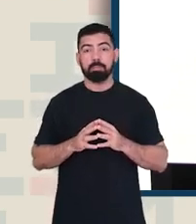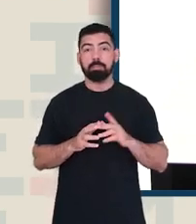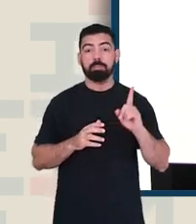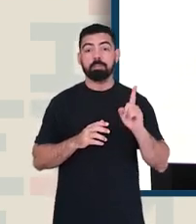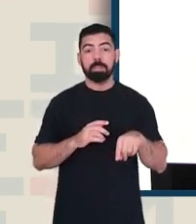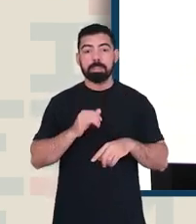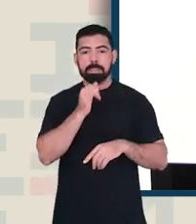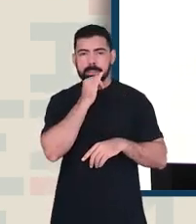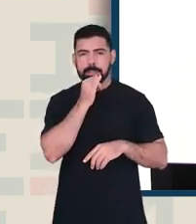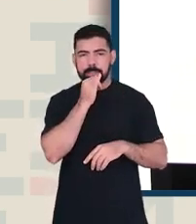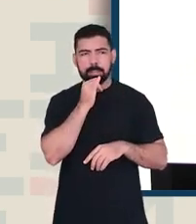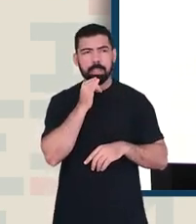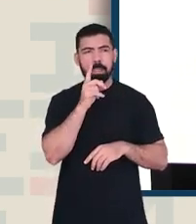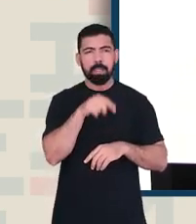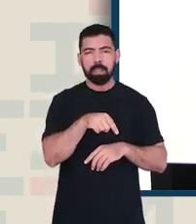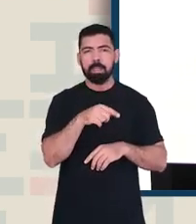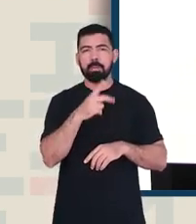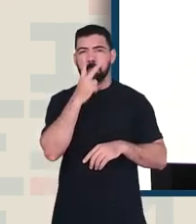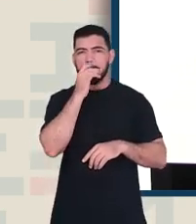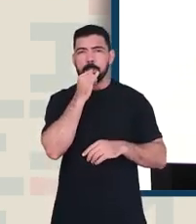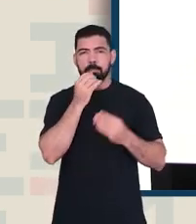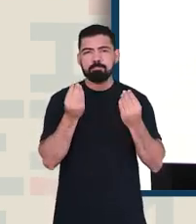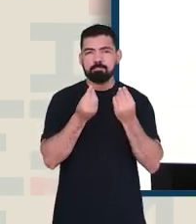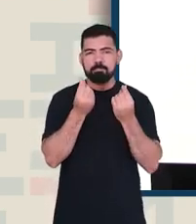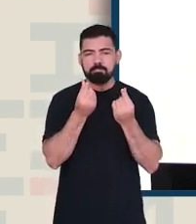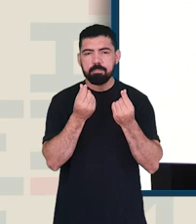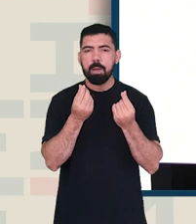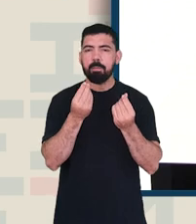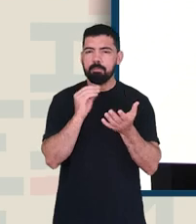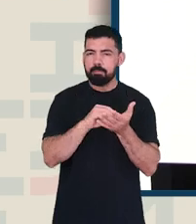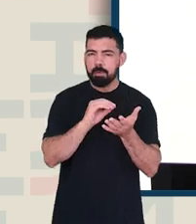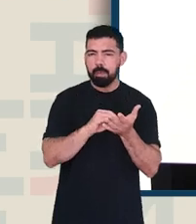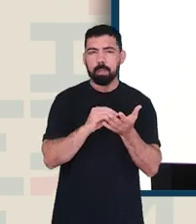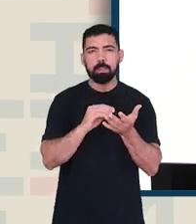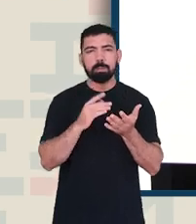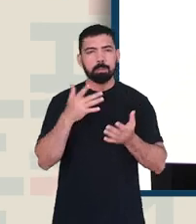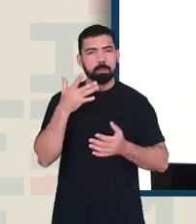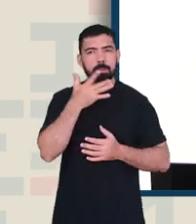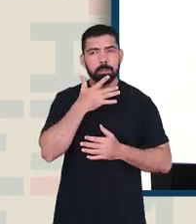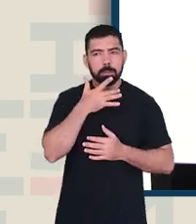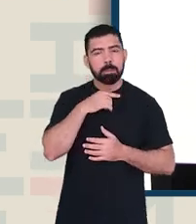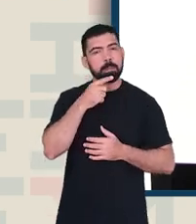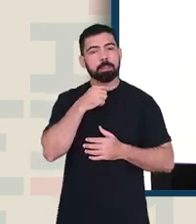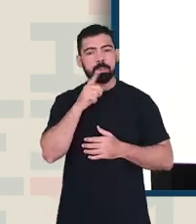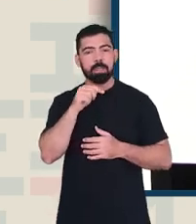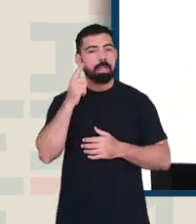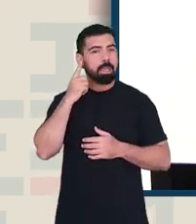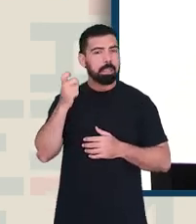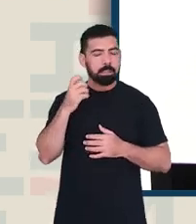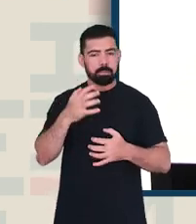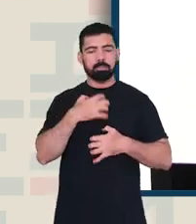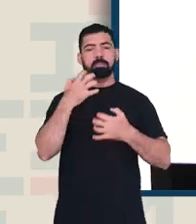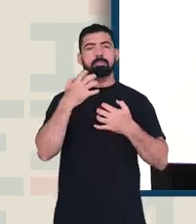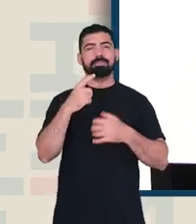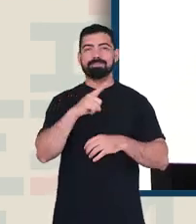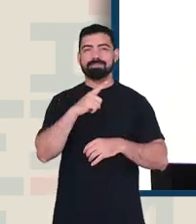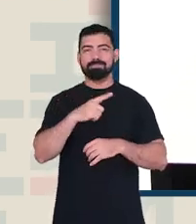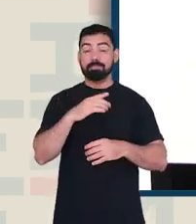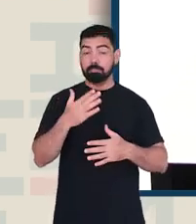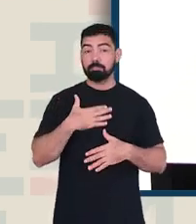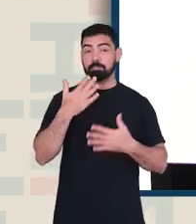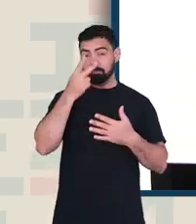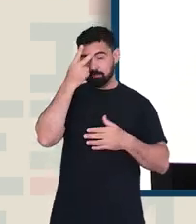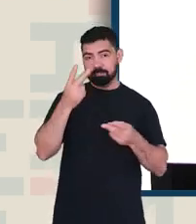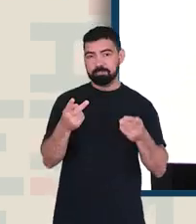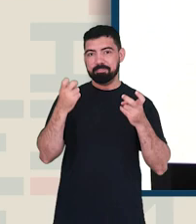o que se entendem como menos prazerosos, certo? Sons que de alguma maneira viriam chocar um pouco